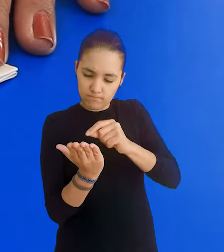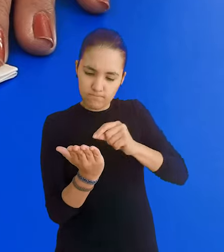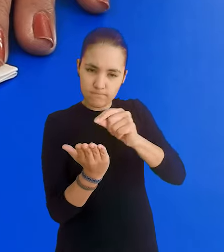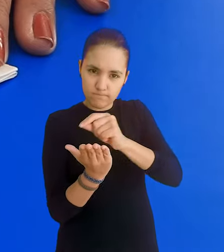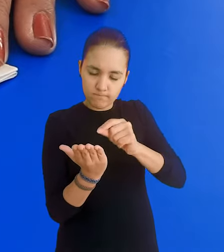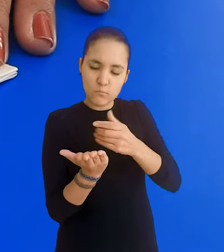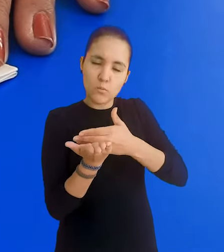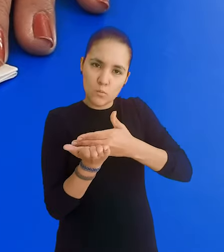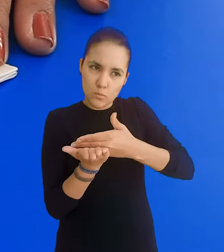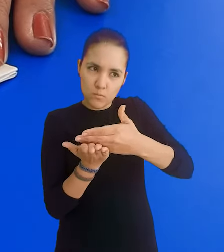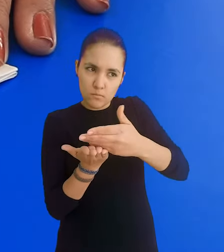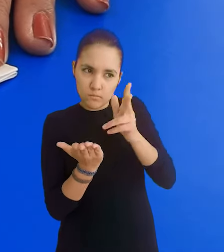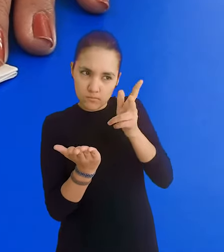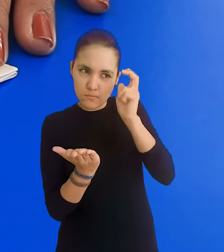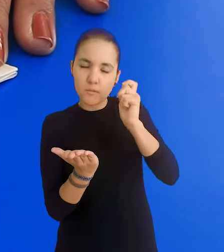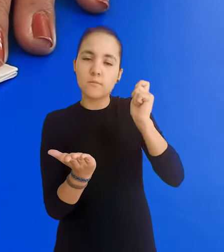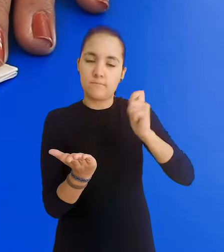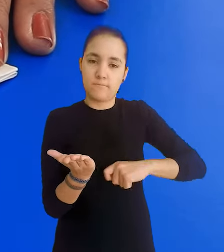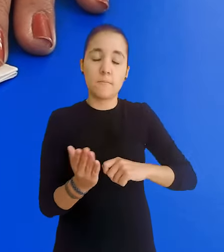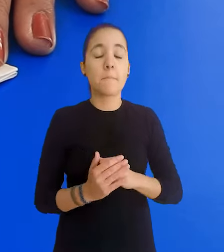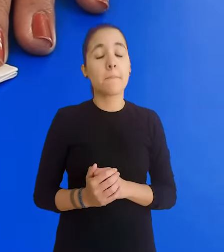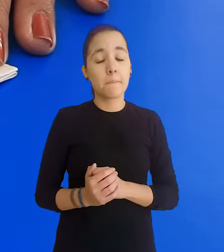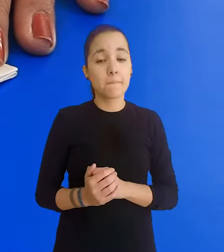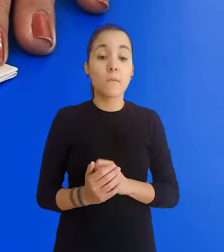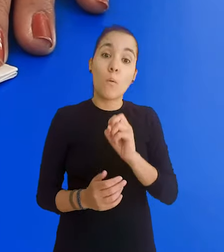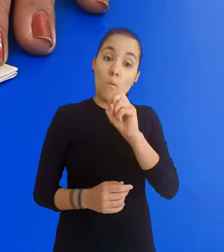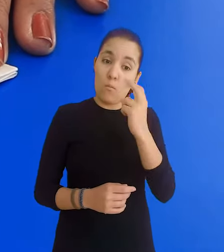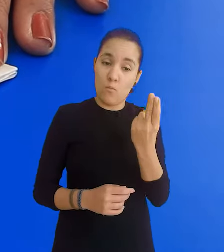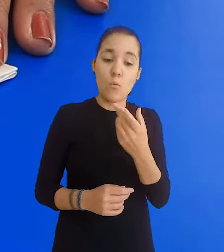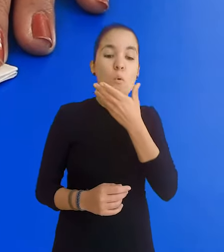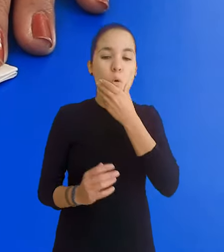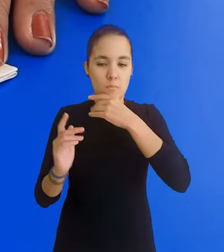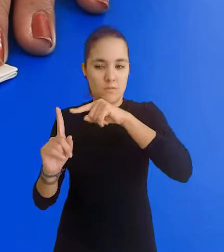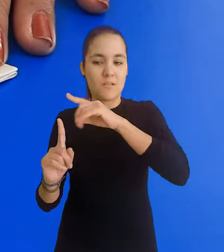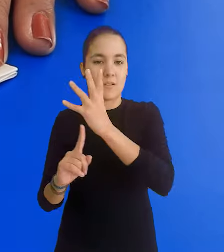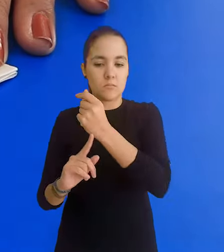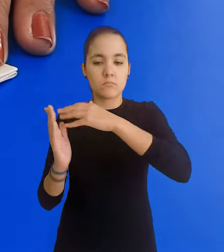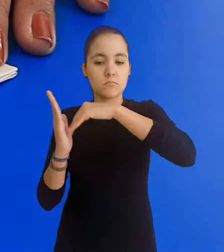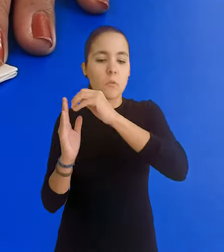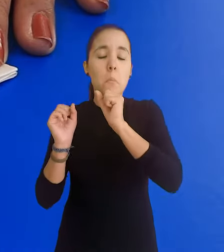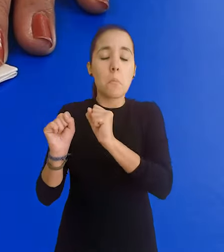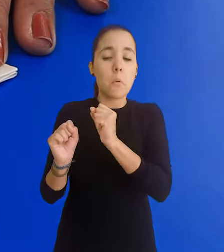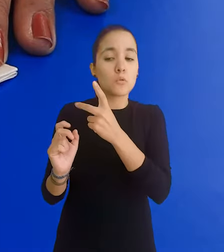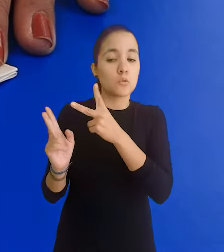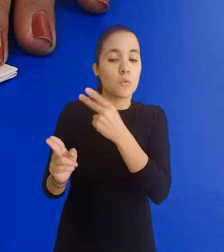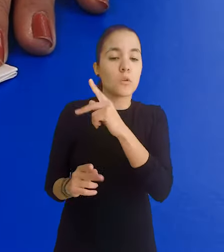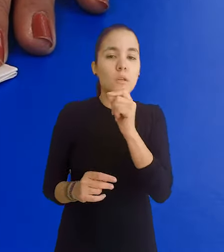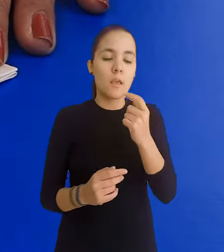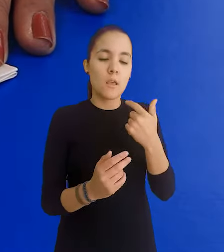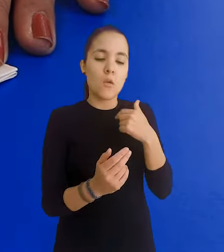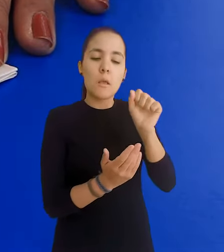e fazer o seu desenho, sua pintura. Ou, assim como o Rodrigo Bivar, você também pode partir da observação de uma